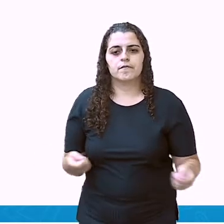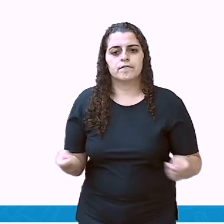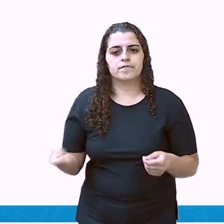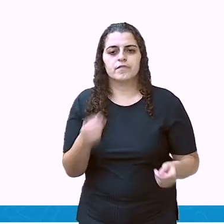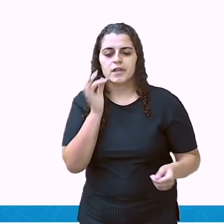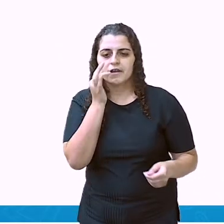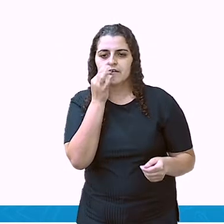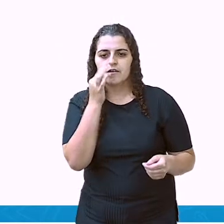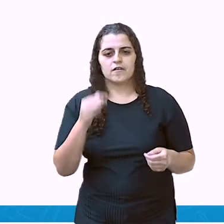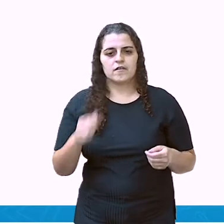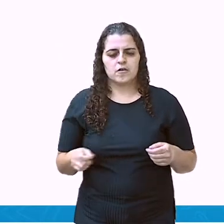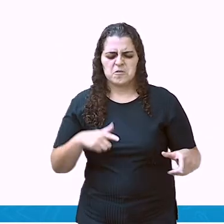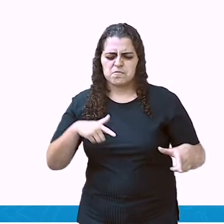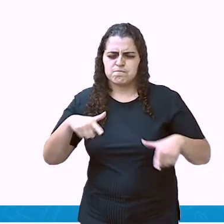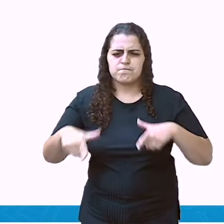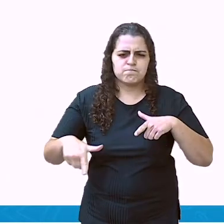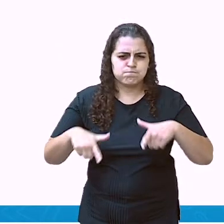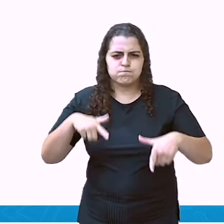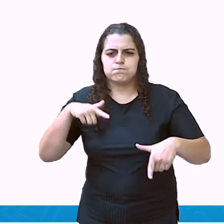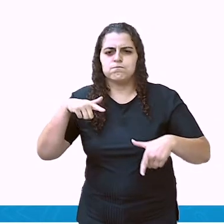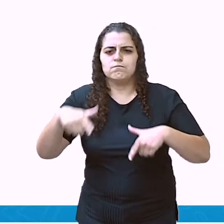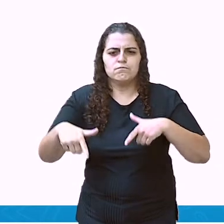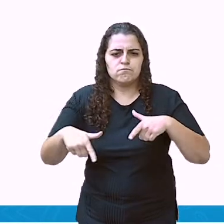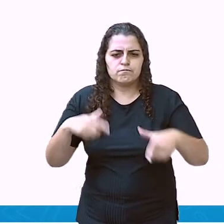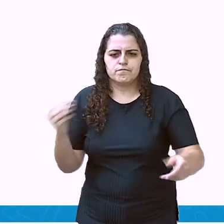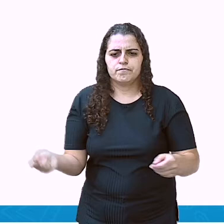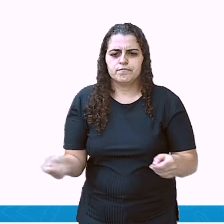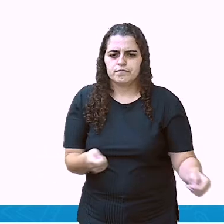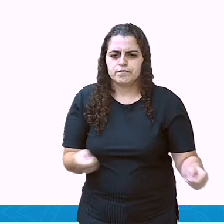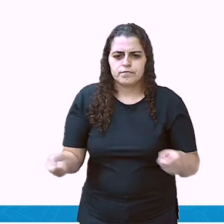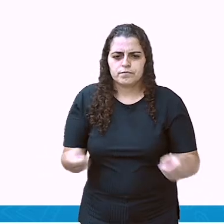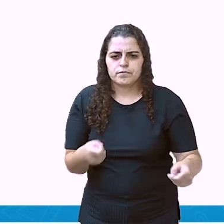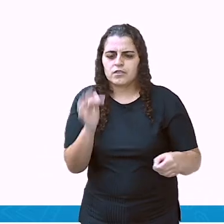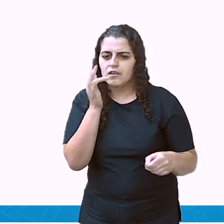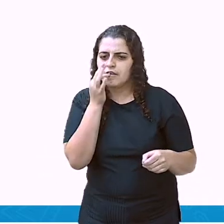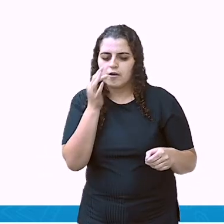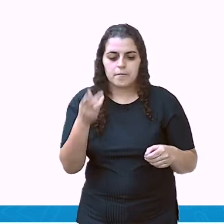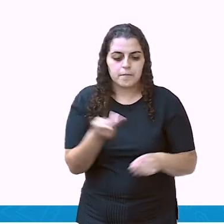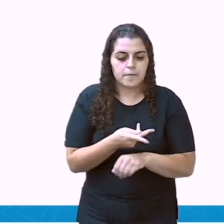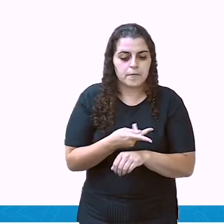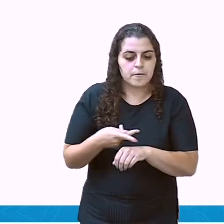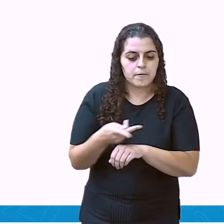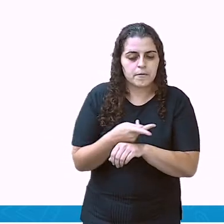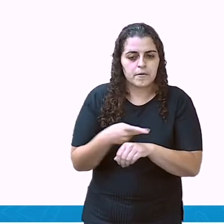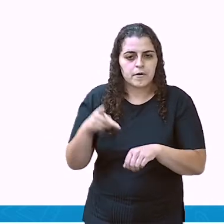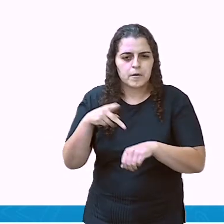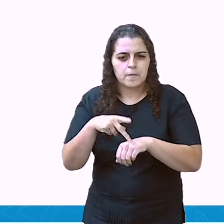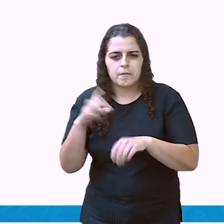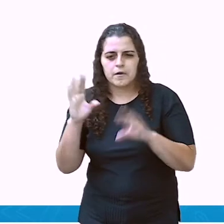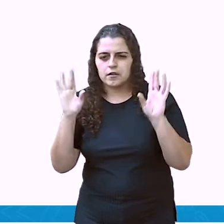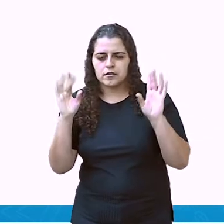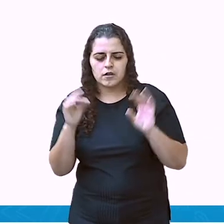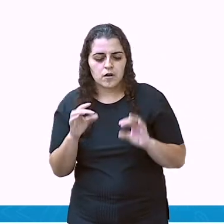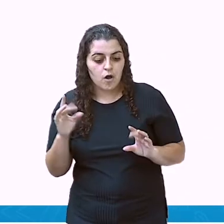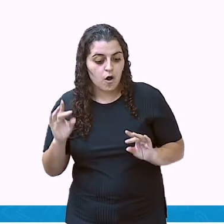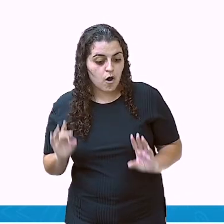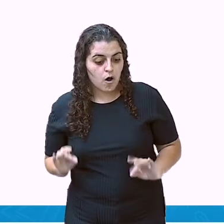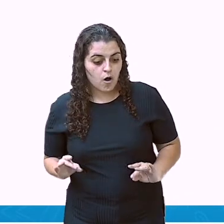Eles trabalhavam afinco nas minerações, procurando pedras preciosas e